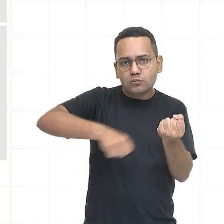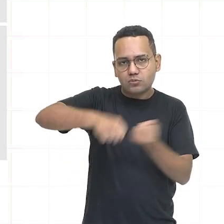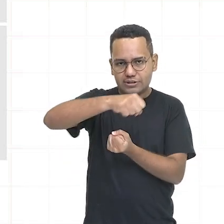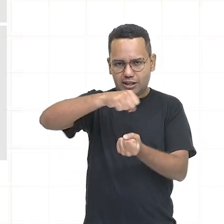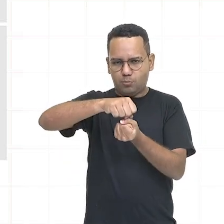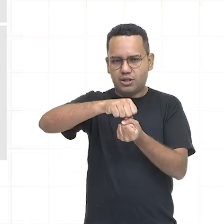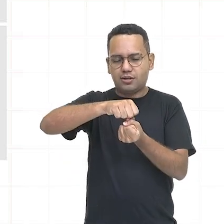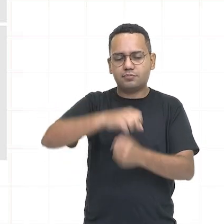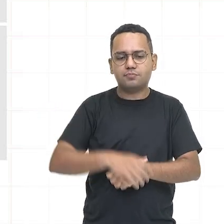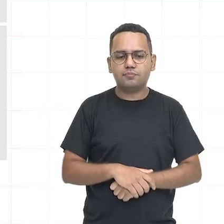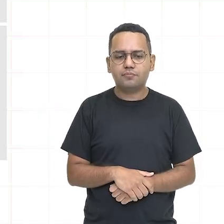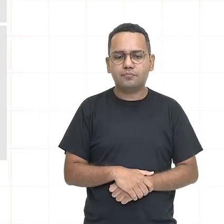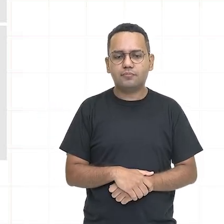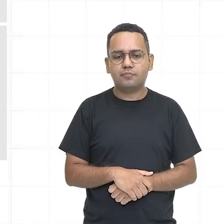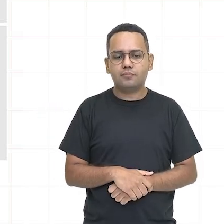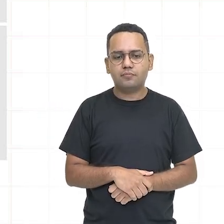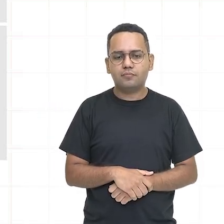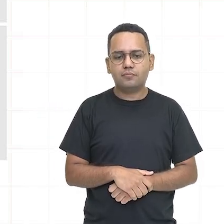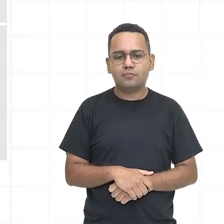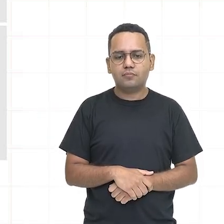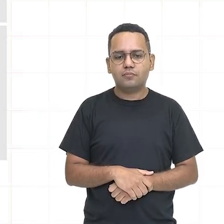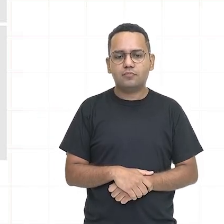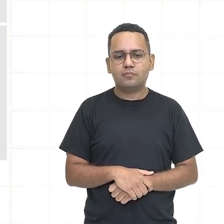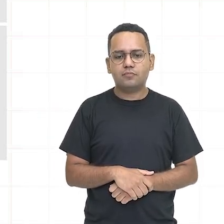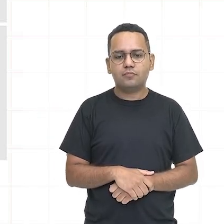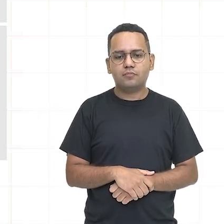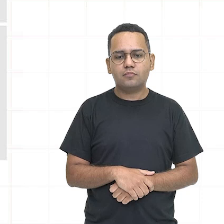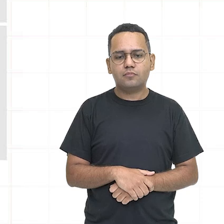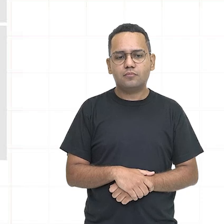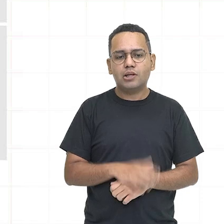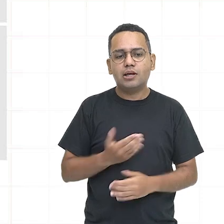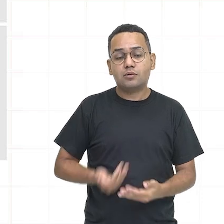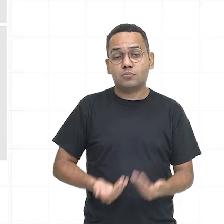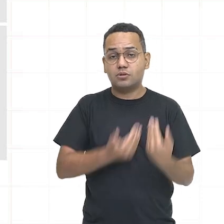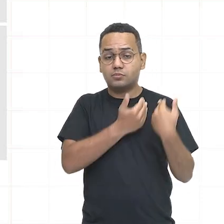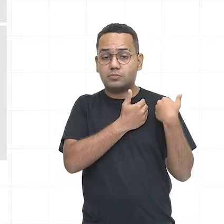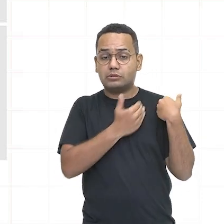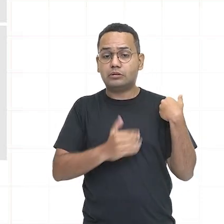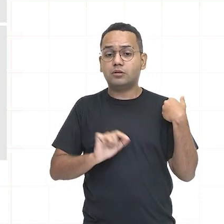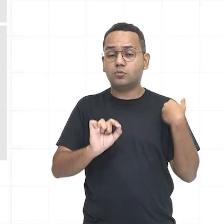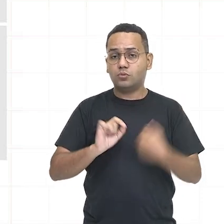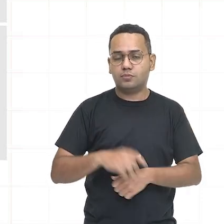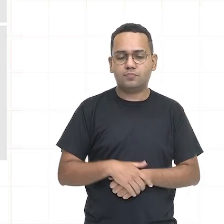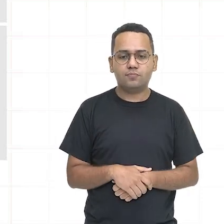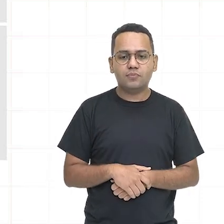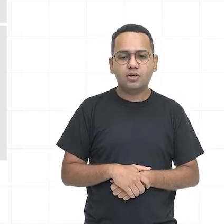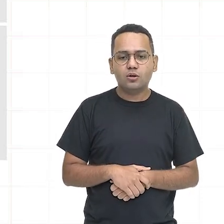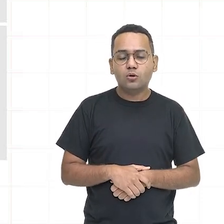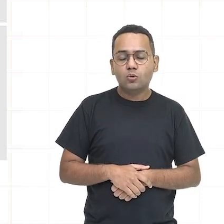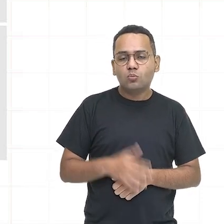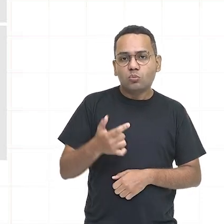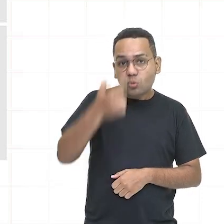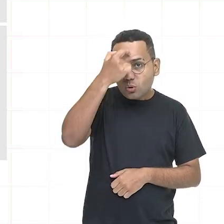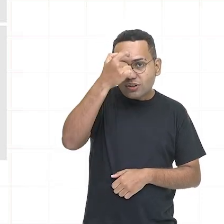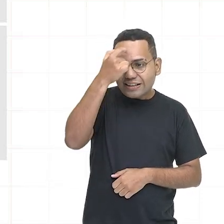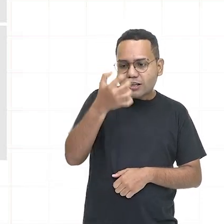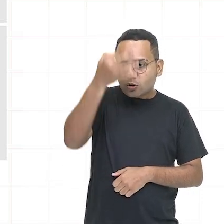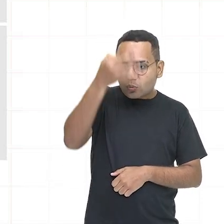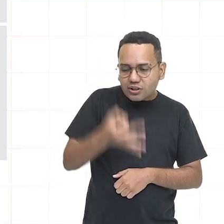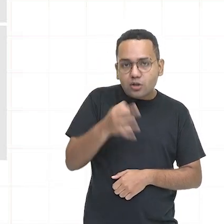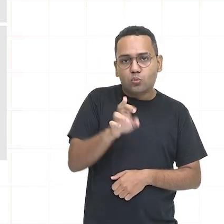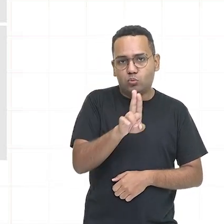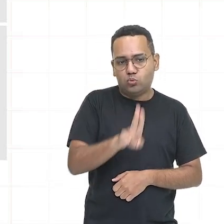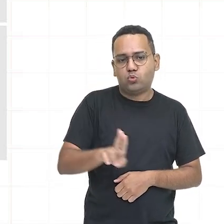sustentabilidade, gente, ela vai estar comprometida com o quê? Em utilizar de forma adequada, em forma sustentável